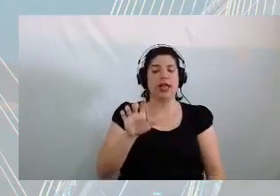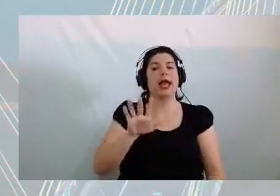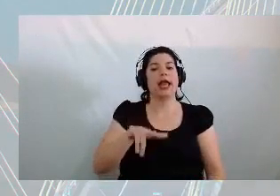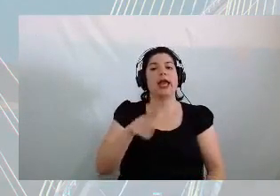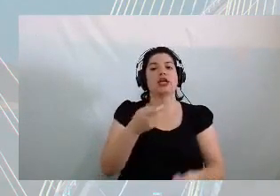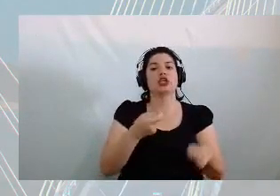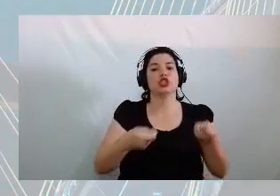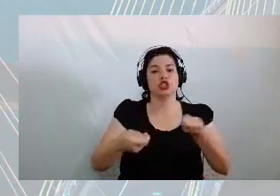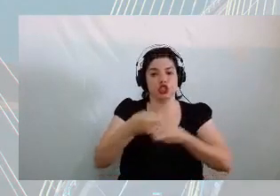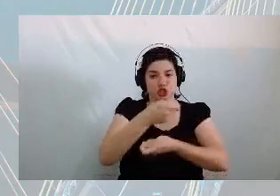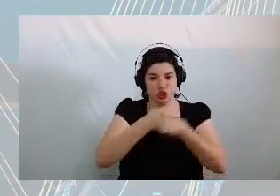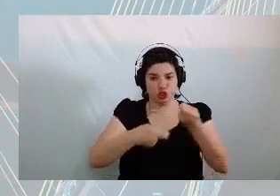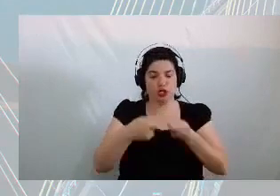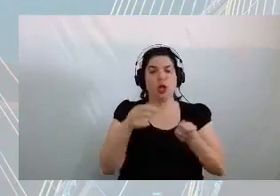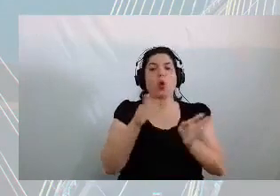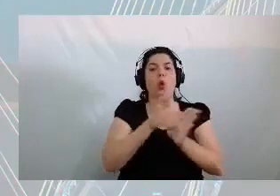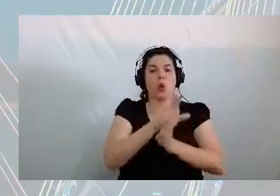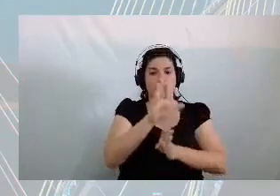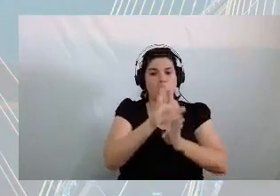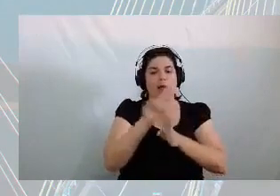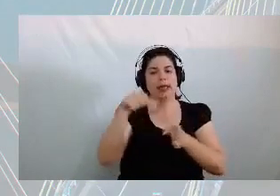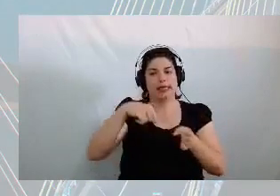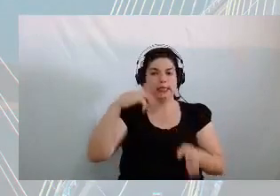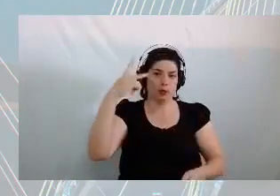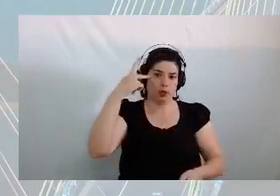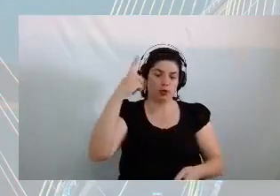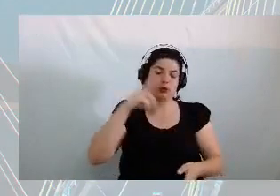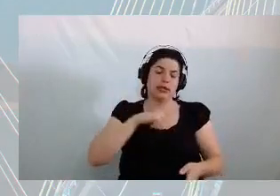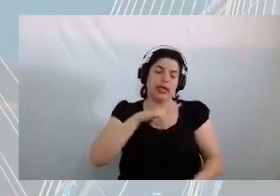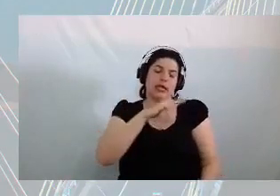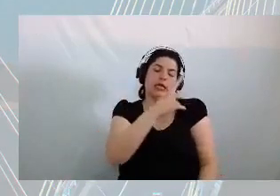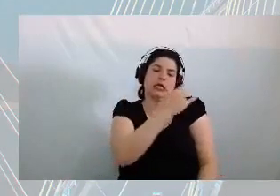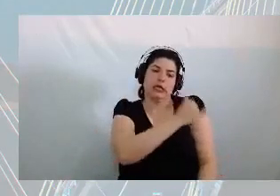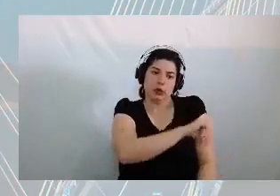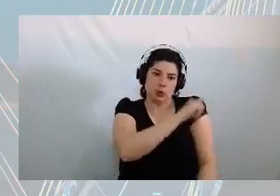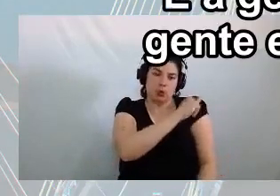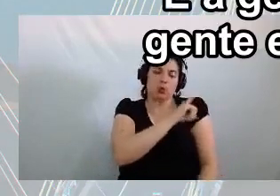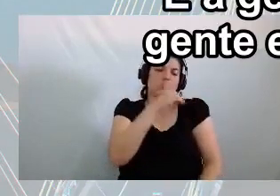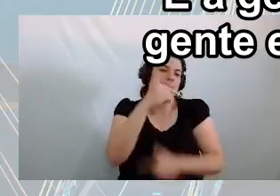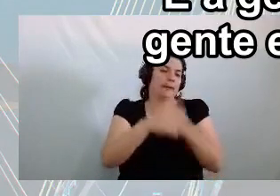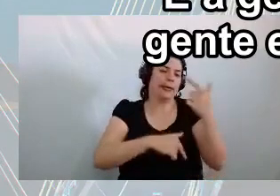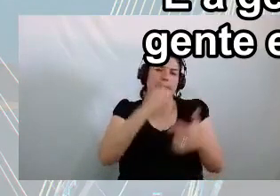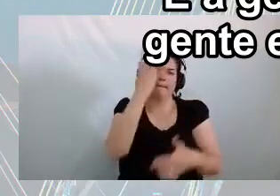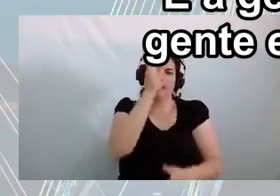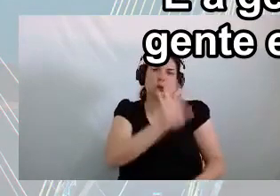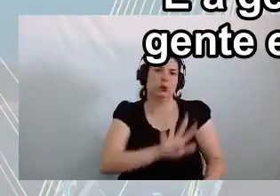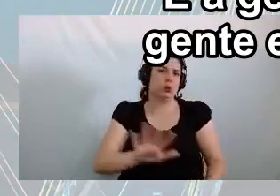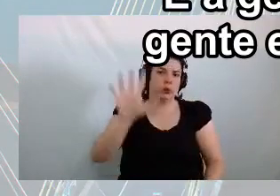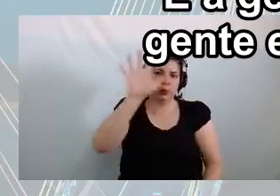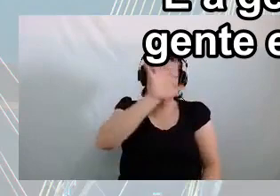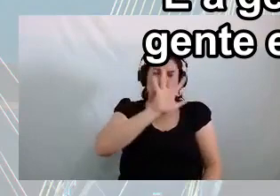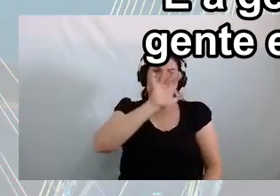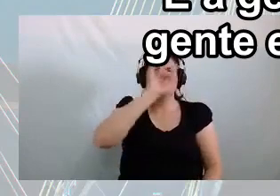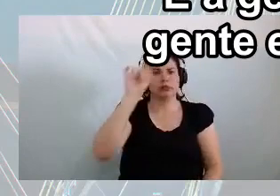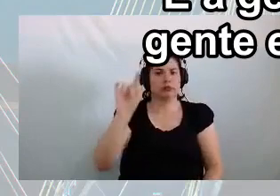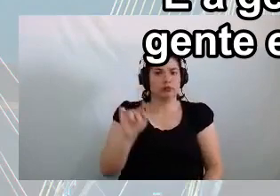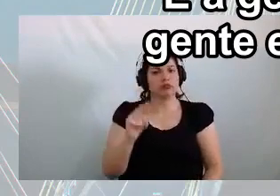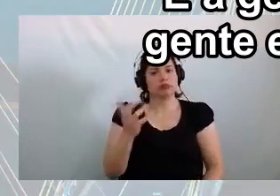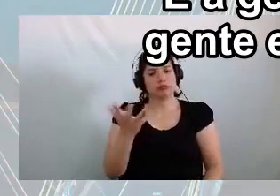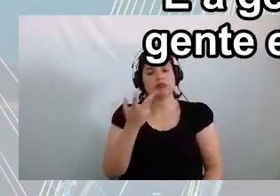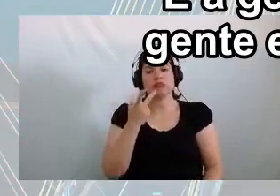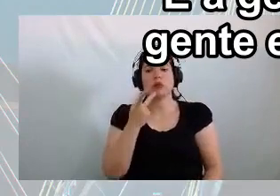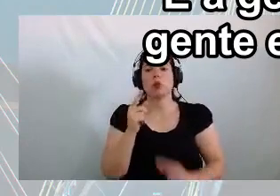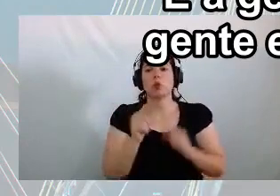Co, consultoria que tem sede aqui em São Paulo, no Rio, atuamos pelo Brasil inteiro. E a gente só queria dizer, né, qual que é a base, qual